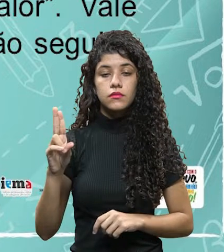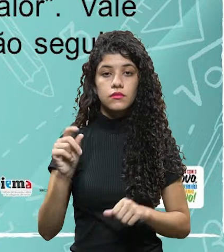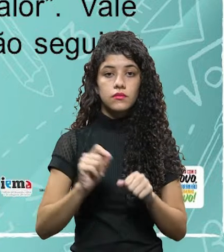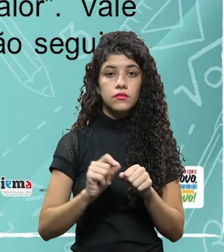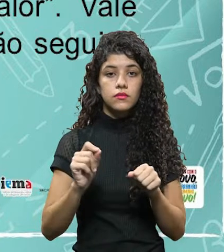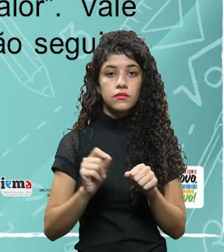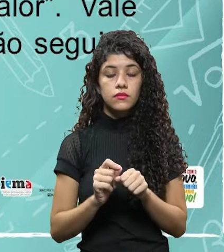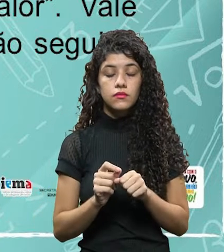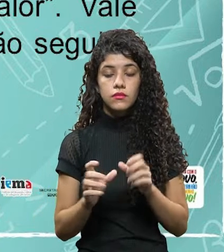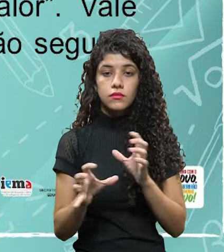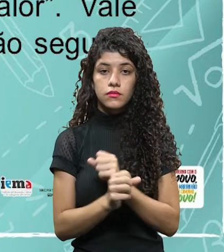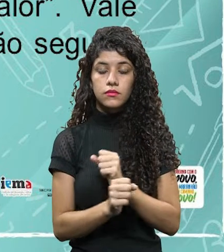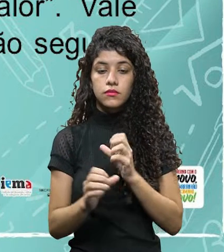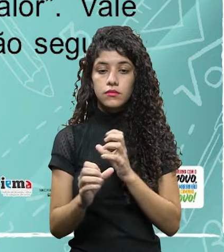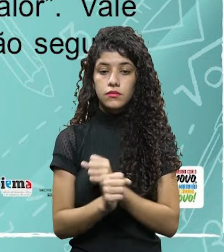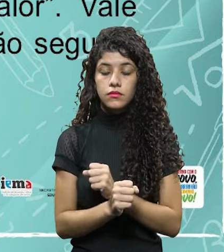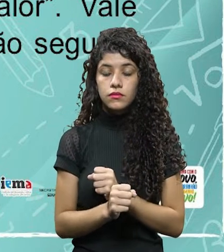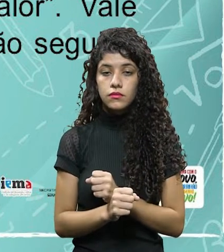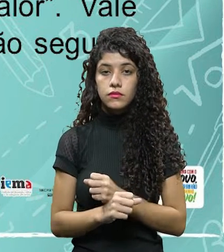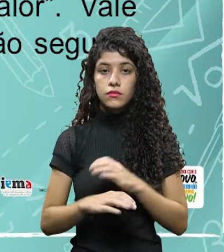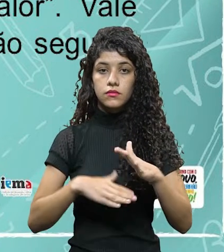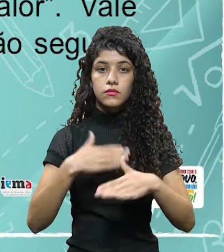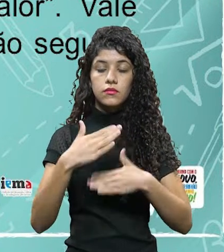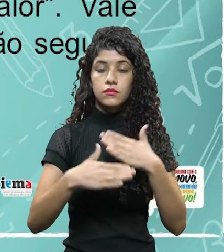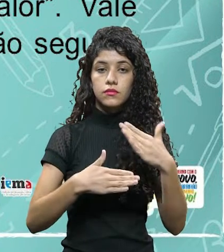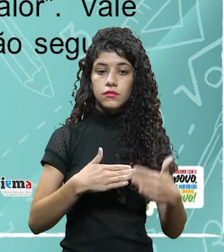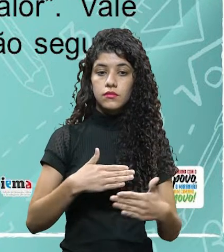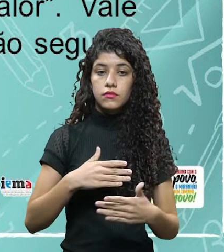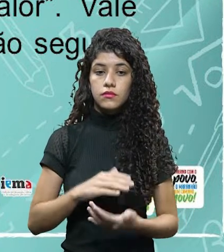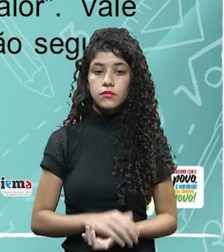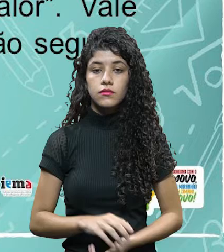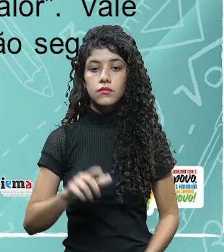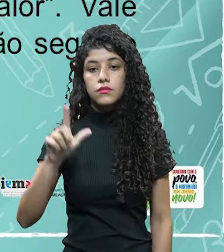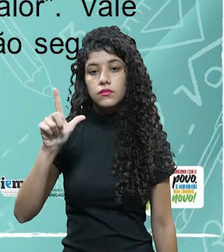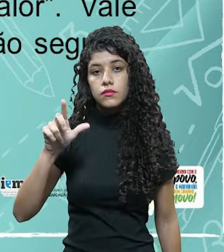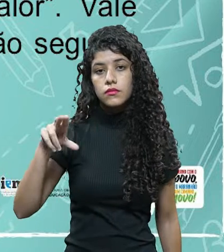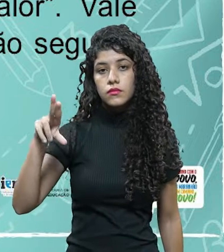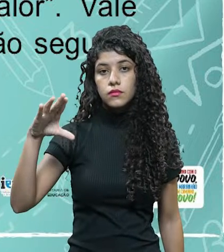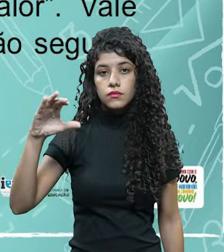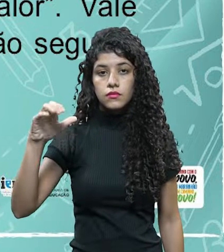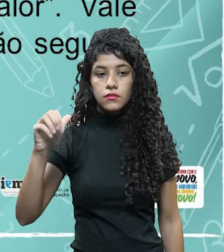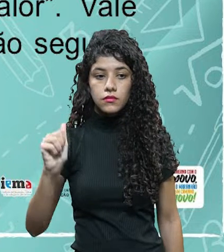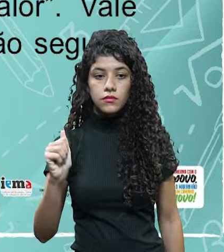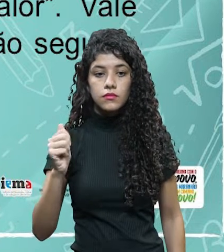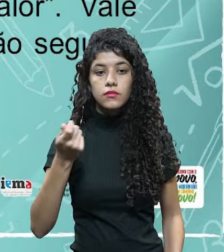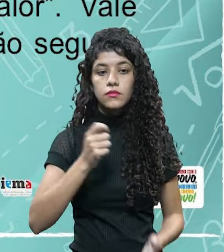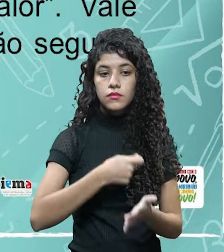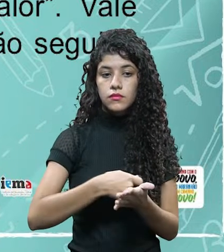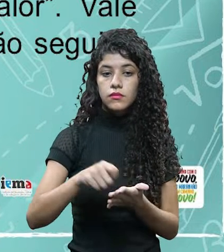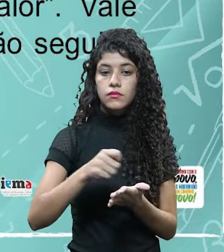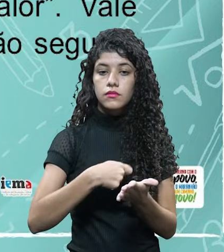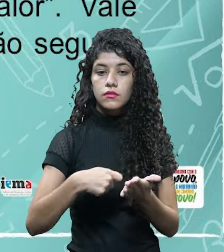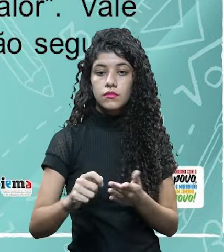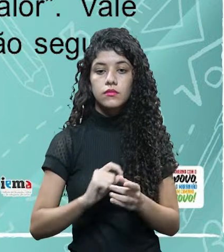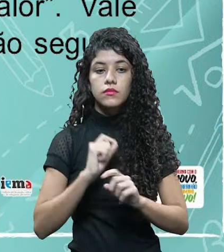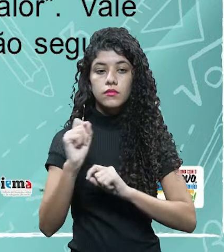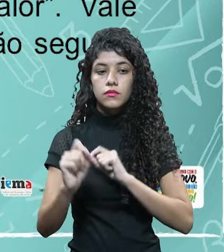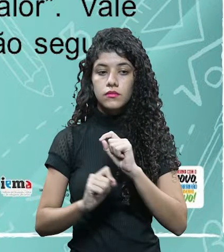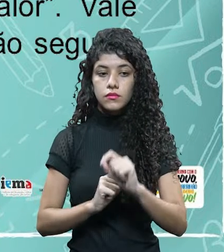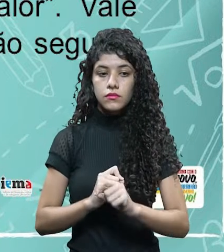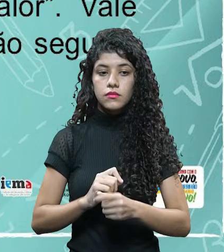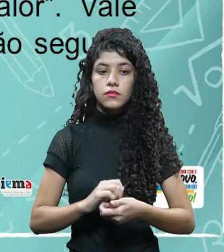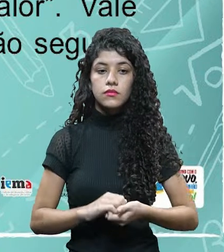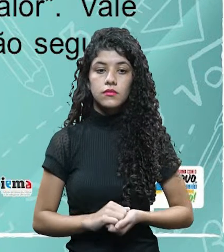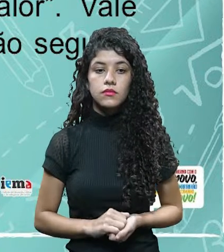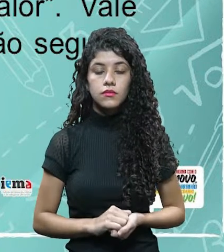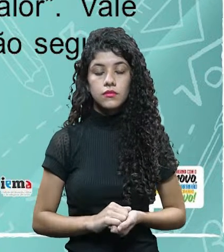utilizada nas atividades da contabilidade. Então, ela foi desenvolvida pelo Frei Luca Pacioli, que ele escreveu a